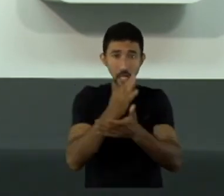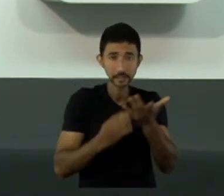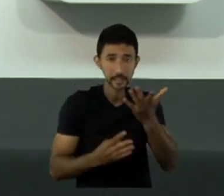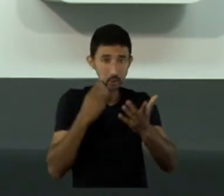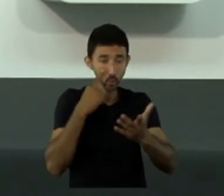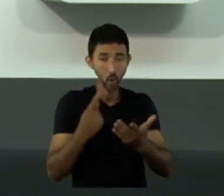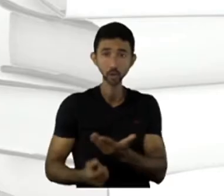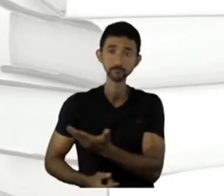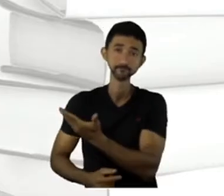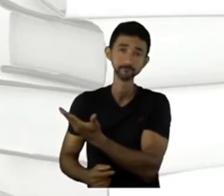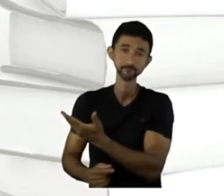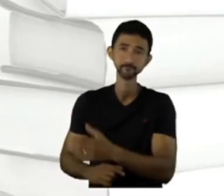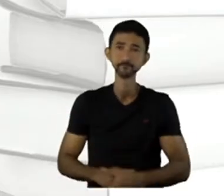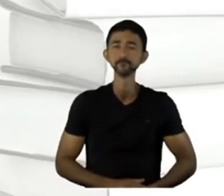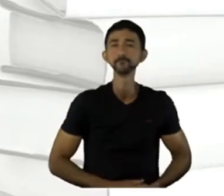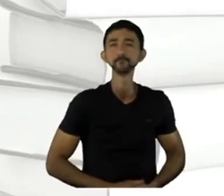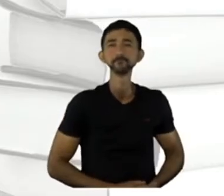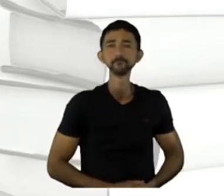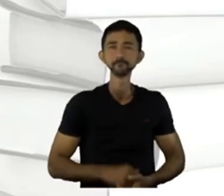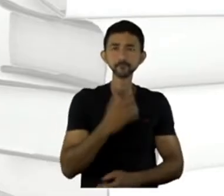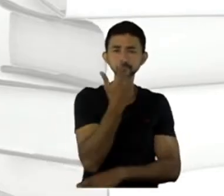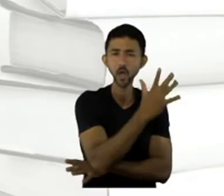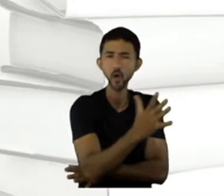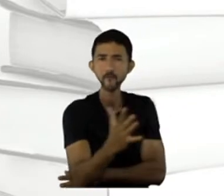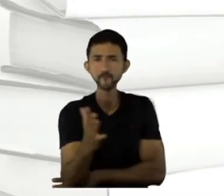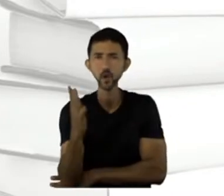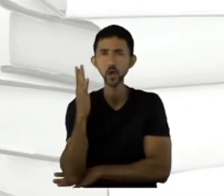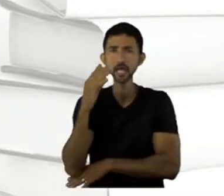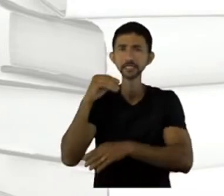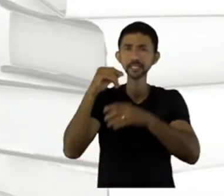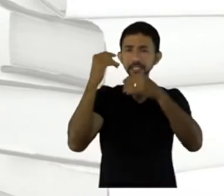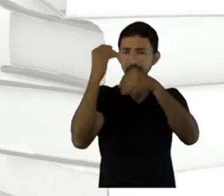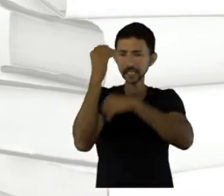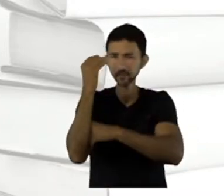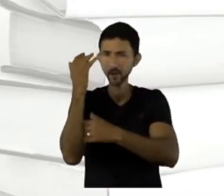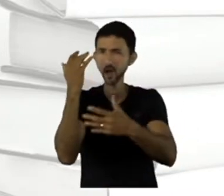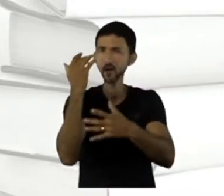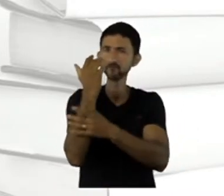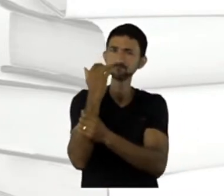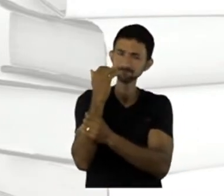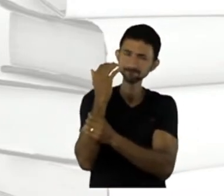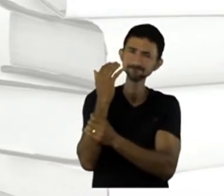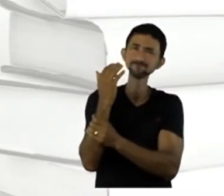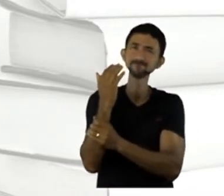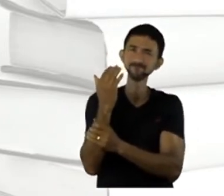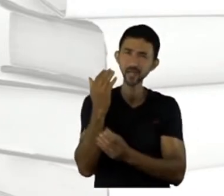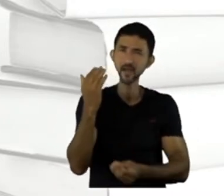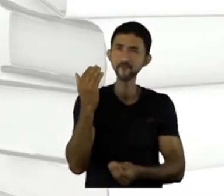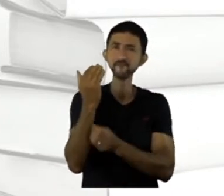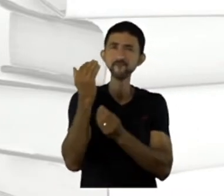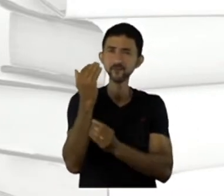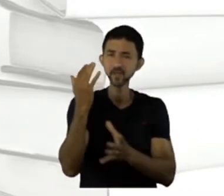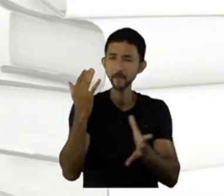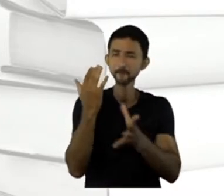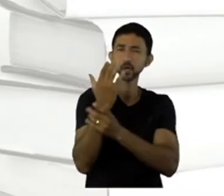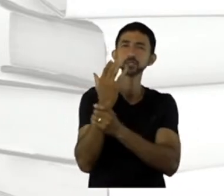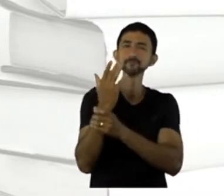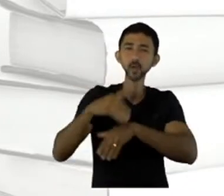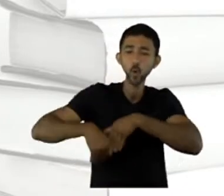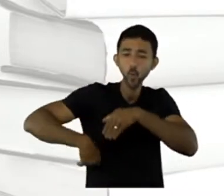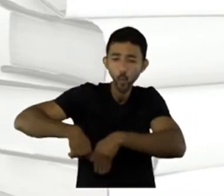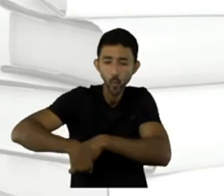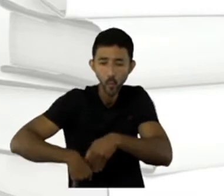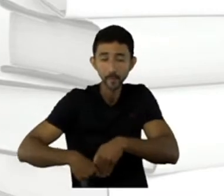aqui. No meio da floresta, dentro de uma árvore antiga, mora o guardião da floresta, o